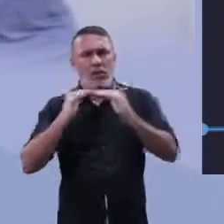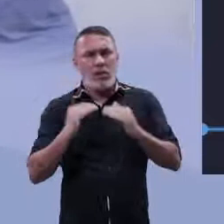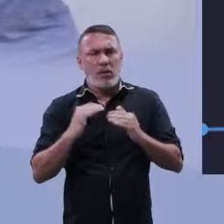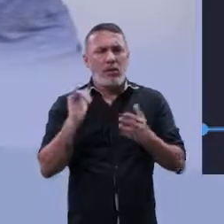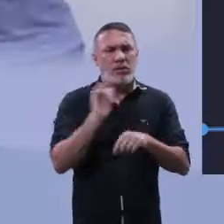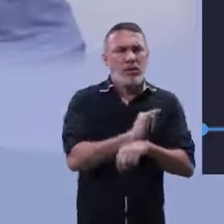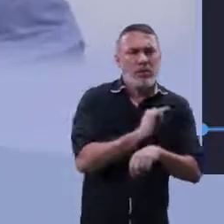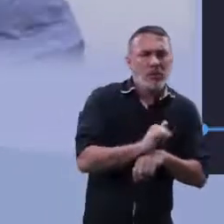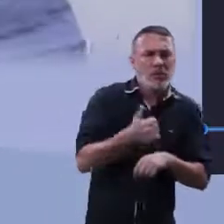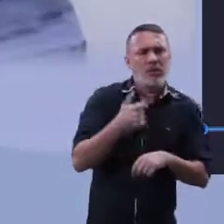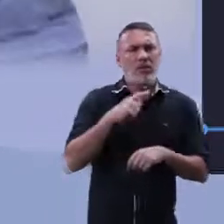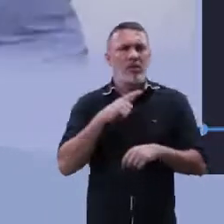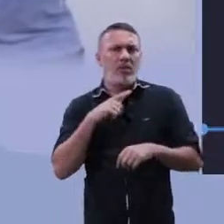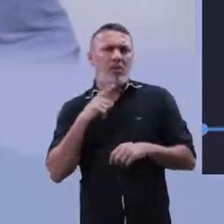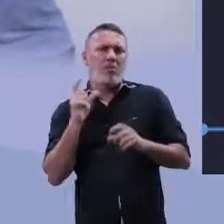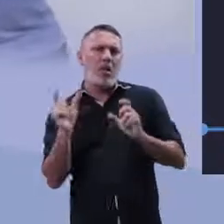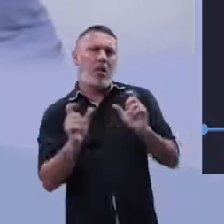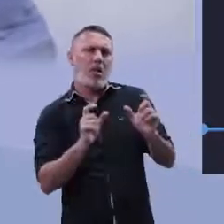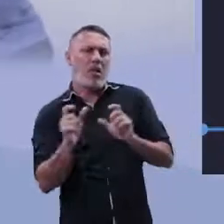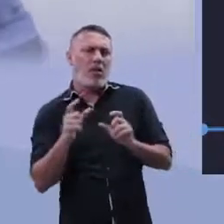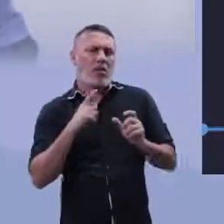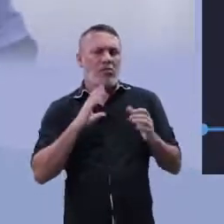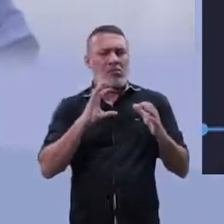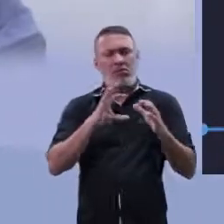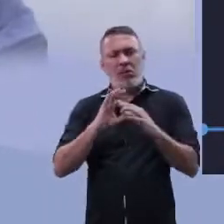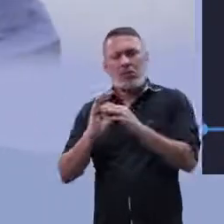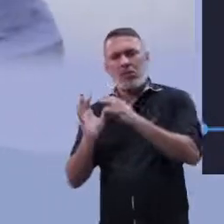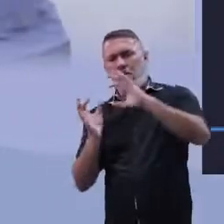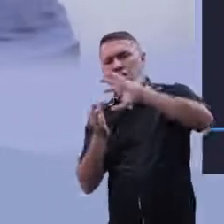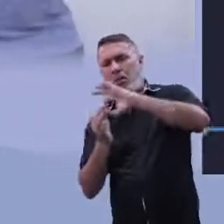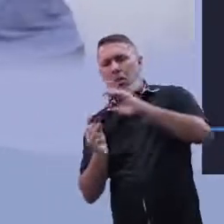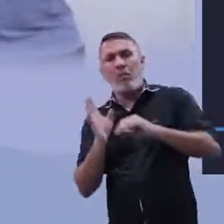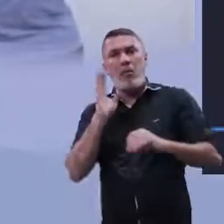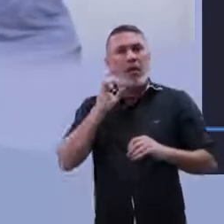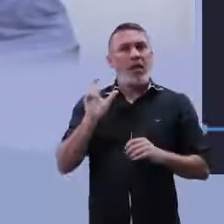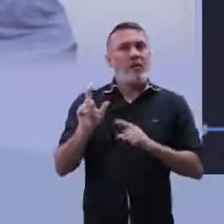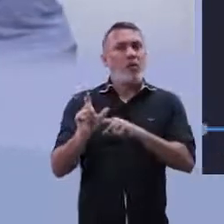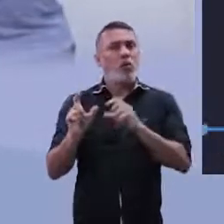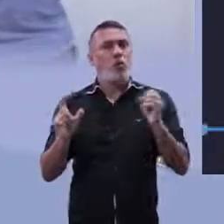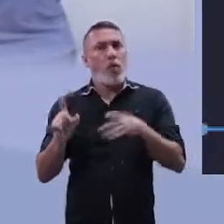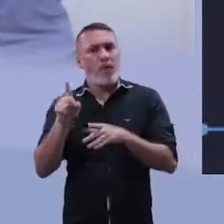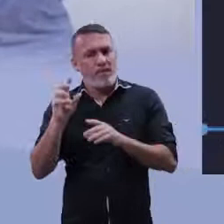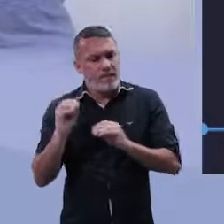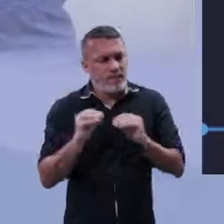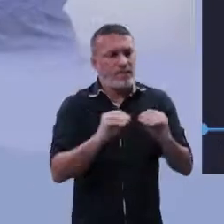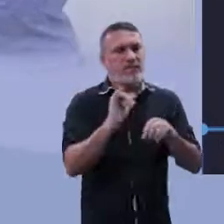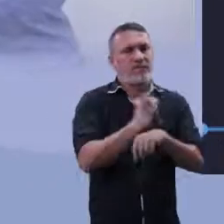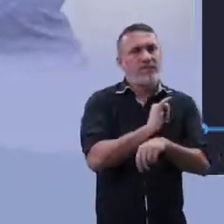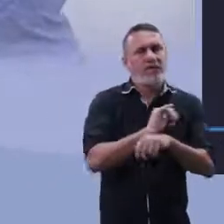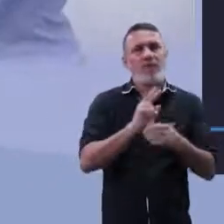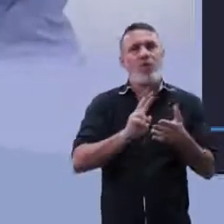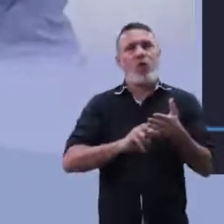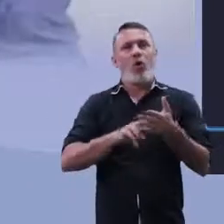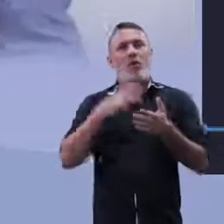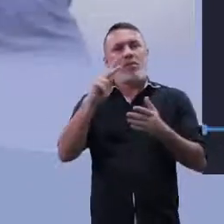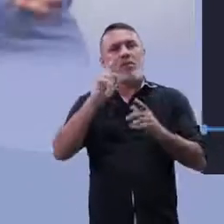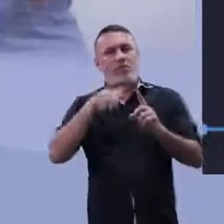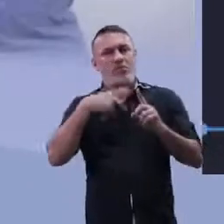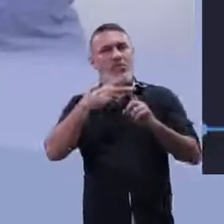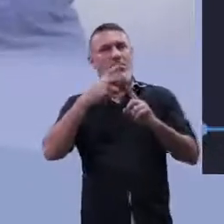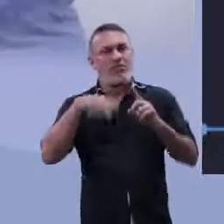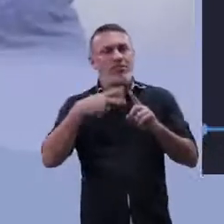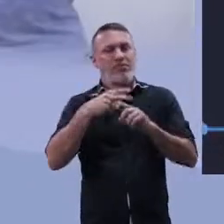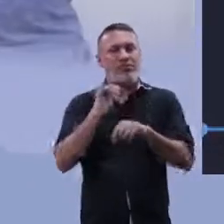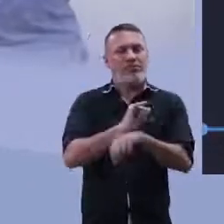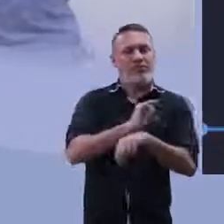essas estratégias, pegar um conectivo, alguma palavra que você achou bacana, poxa, eu nunca tinha usado essa palavra, não está no meu vocabulário, vou